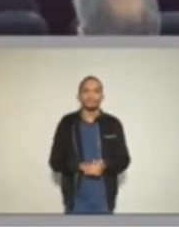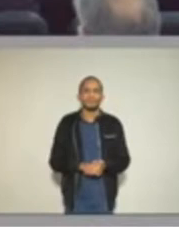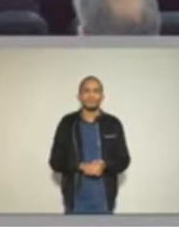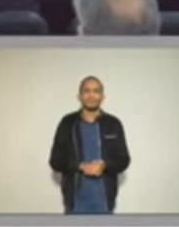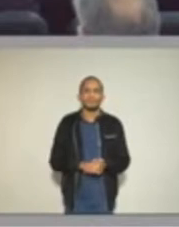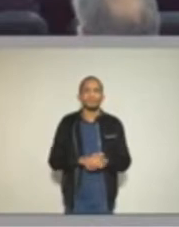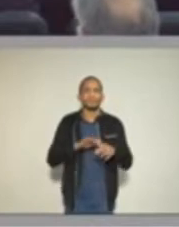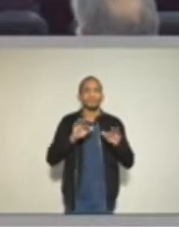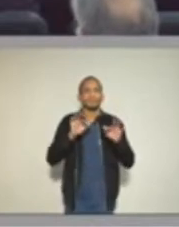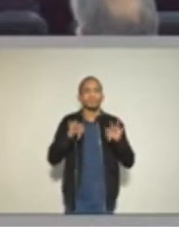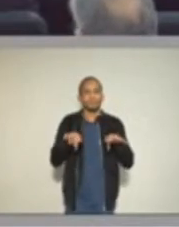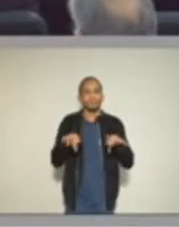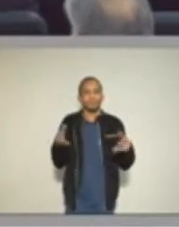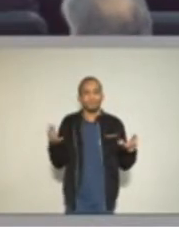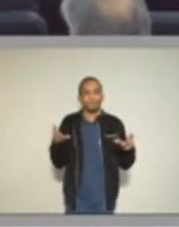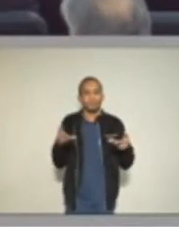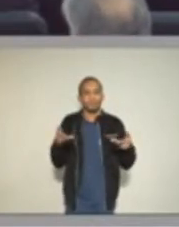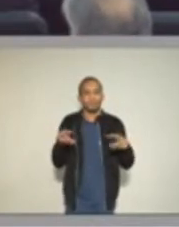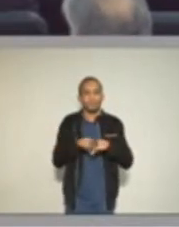Encerrando